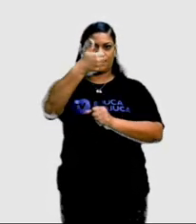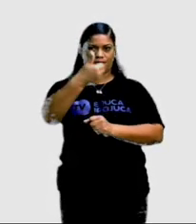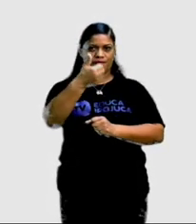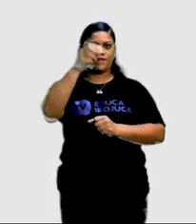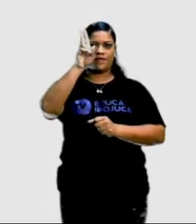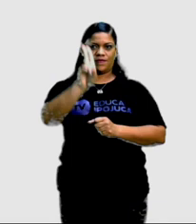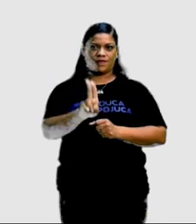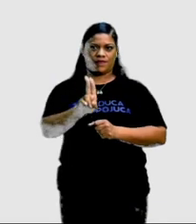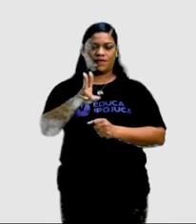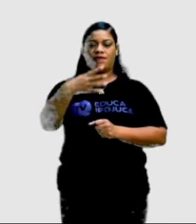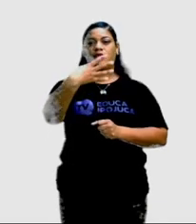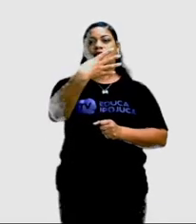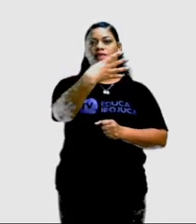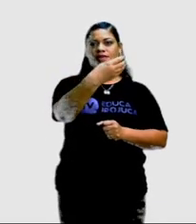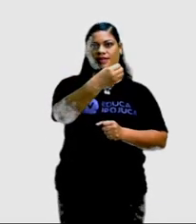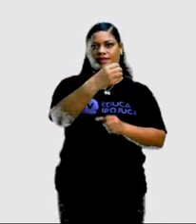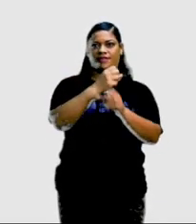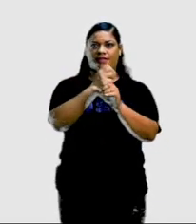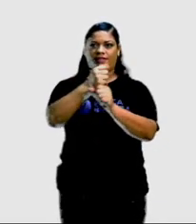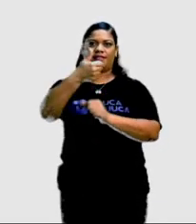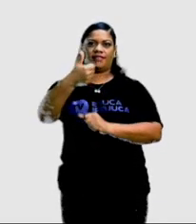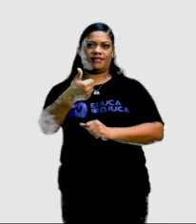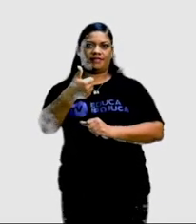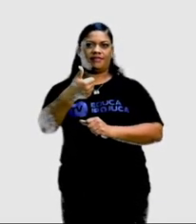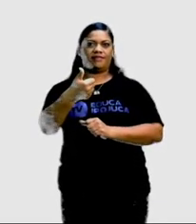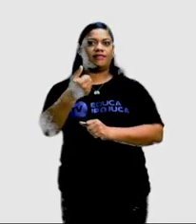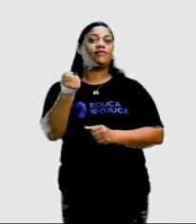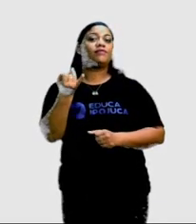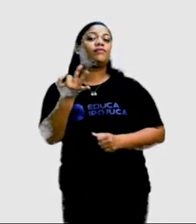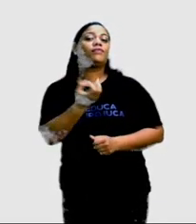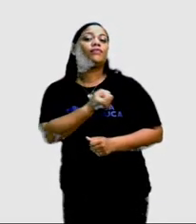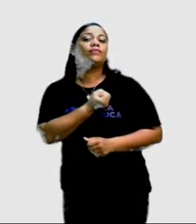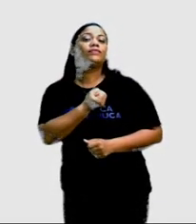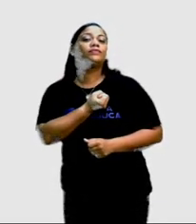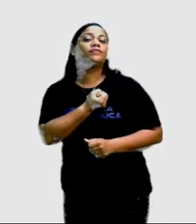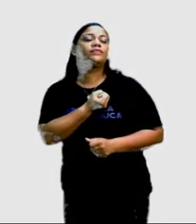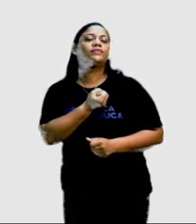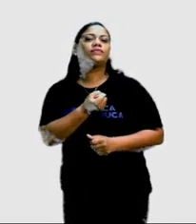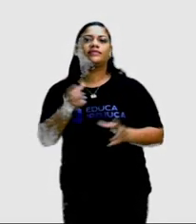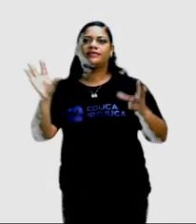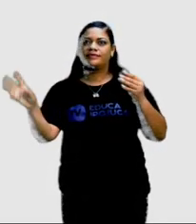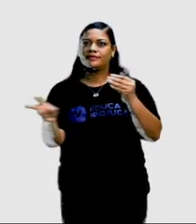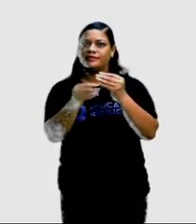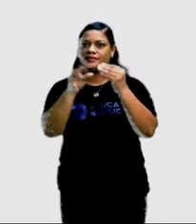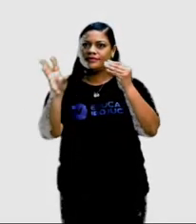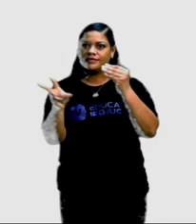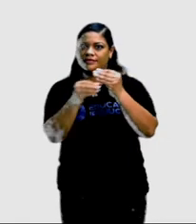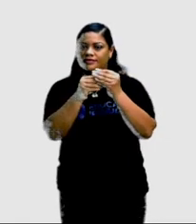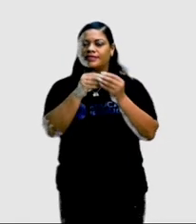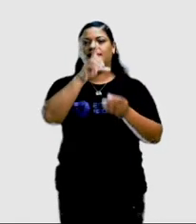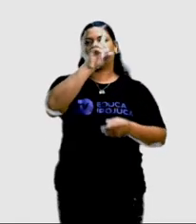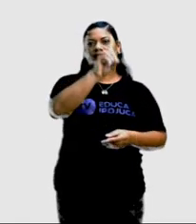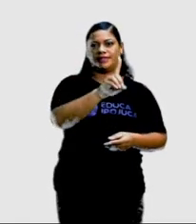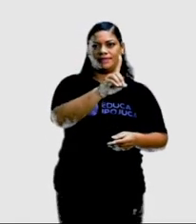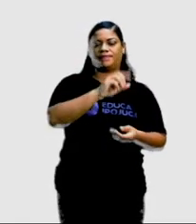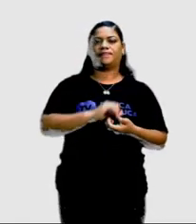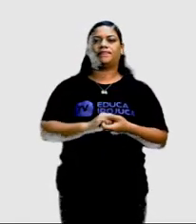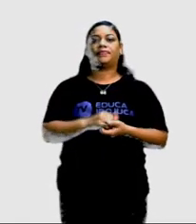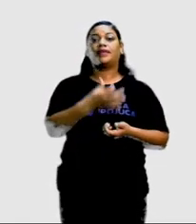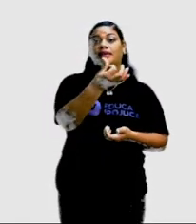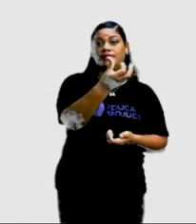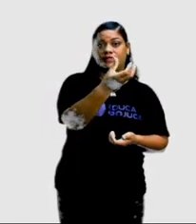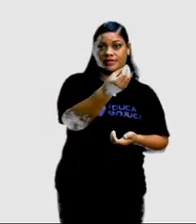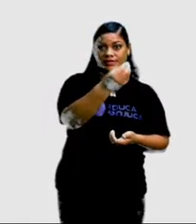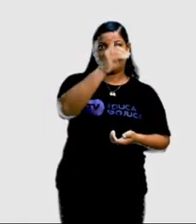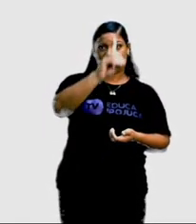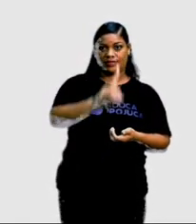unidade. 40 mais 1. Qual o valor que vai dar? E se juntarmos na letra D,